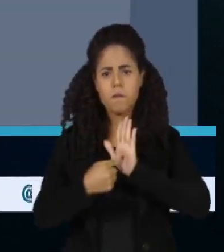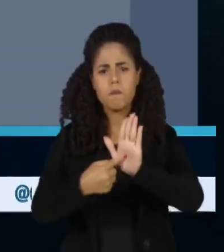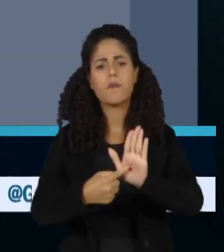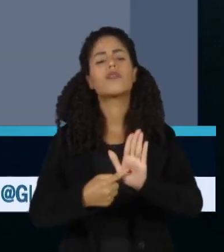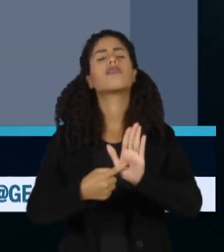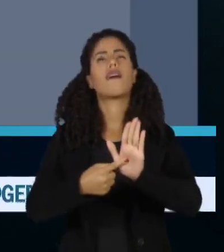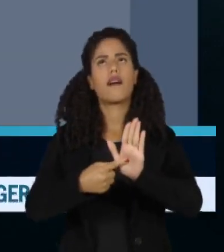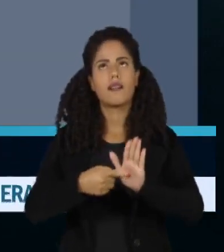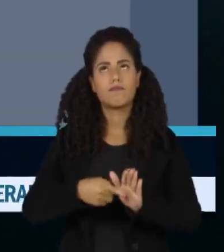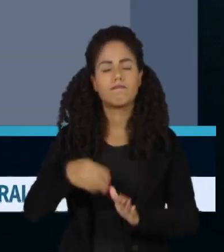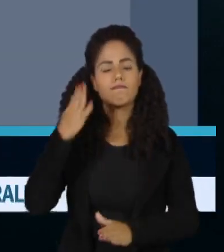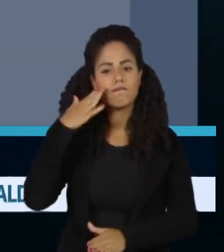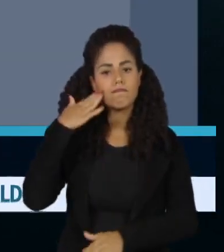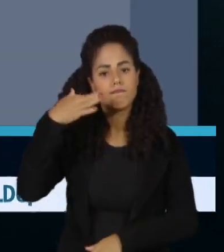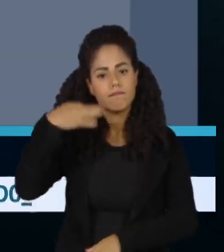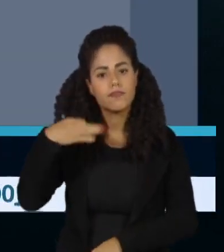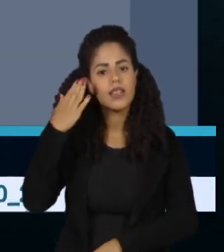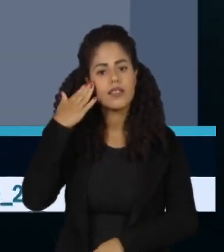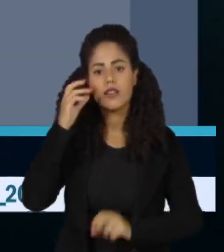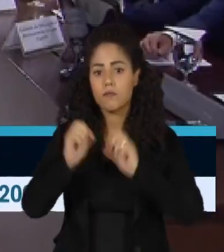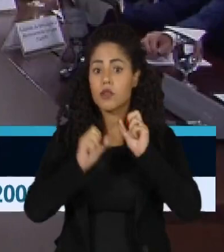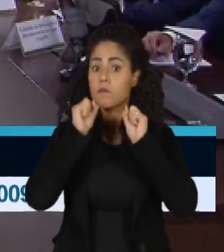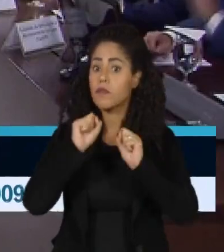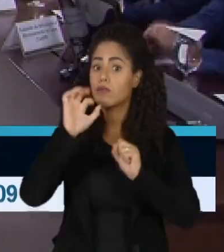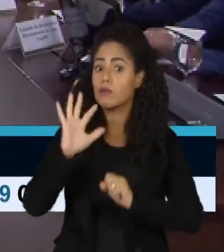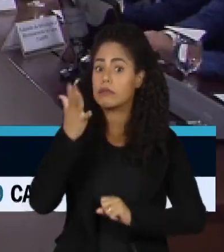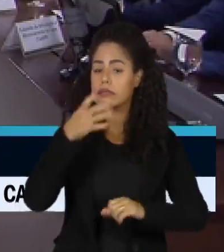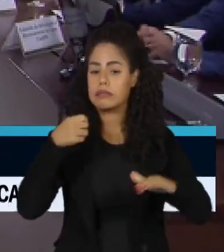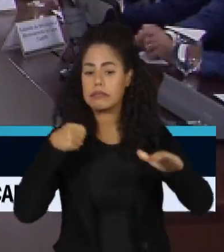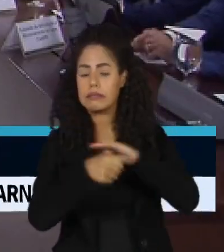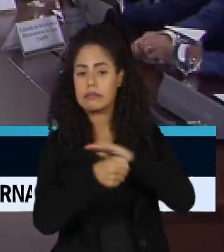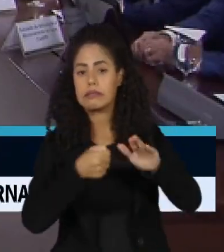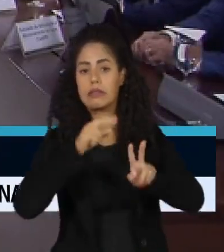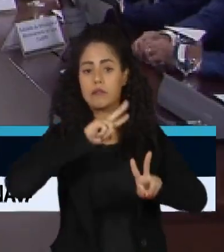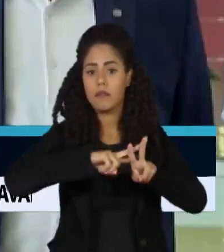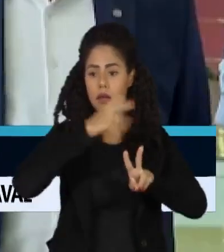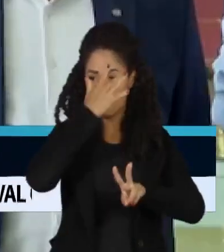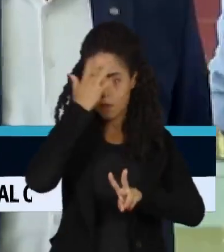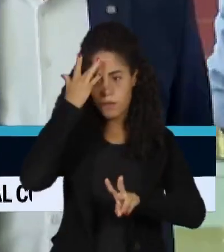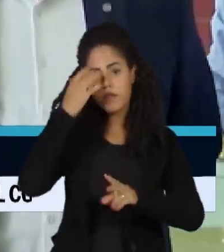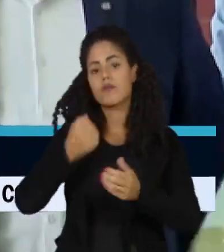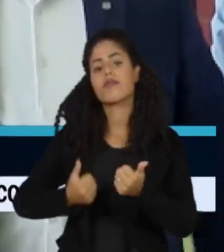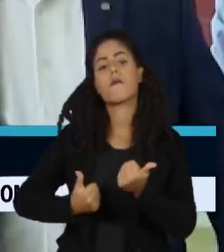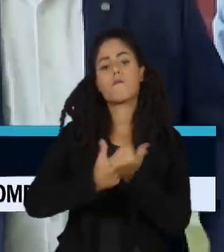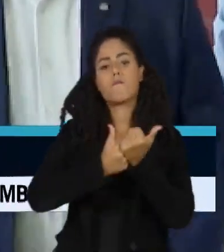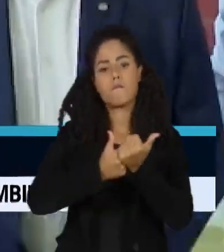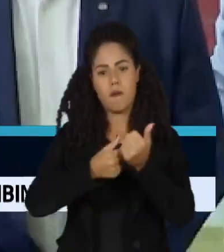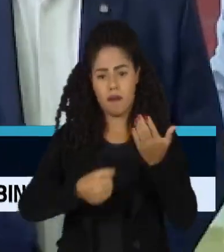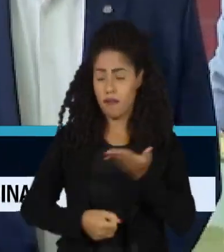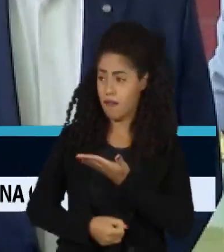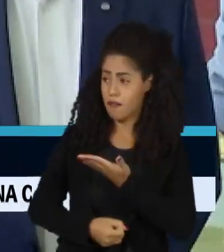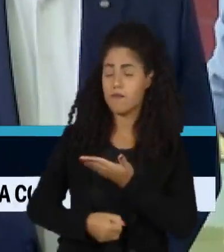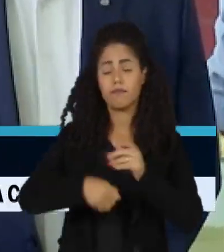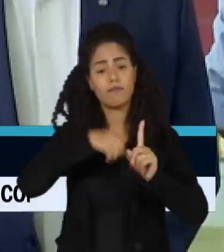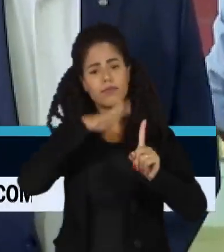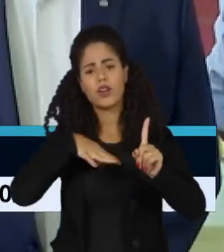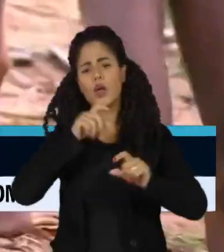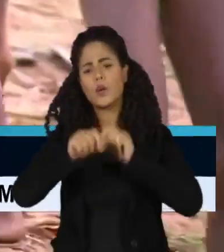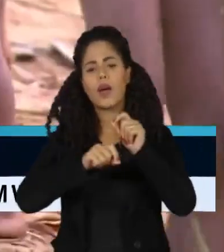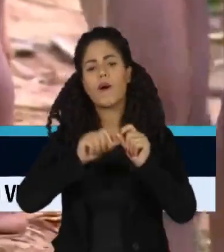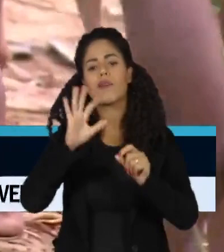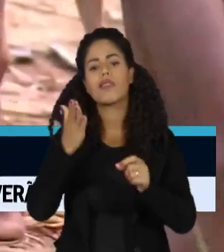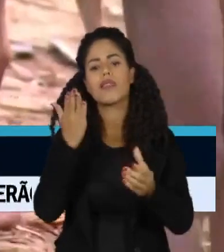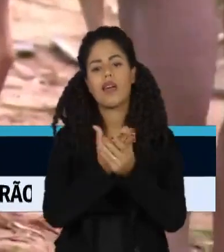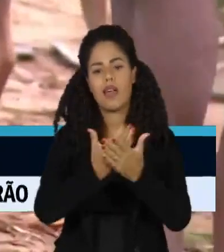que uma ordem de prisão pode surgir do nada. Aliados de Bolsonaro temem que ele seja preso em razão do possível crime de